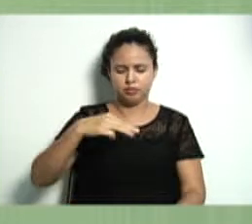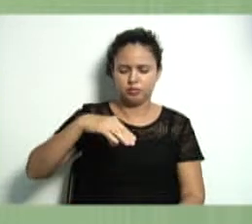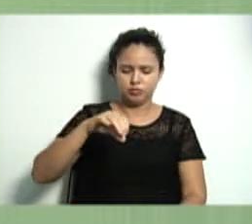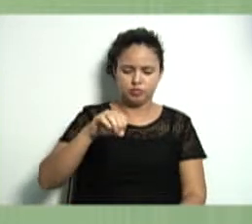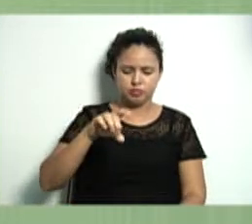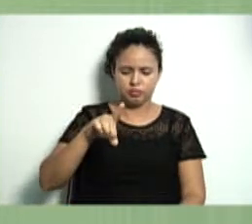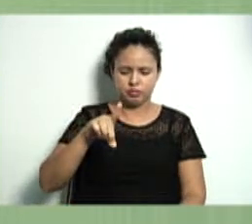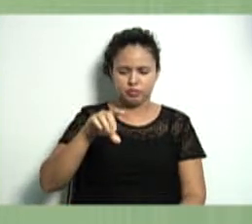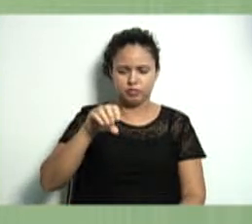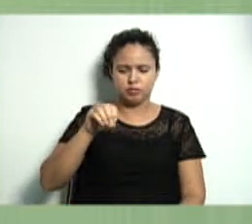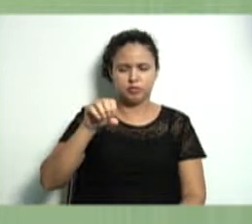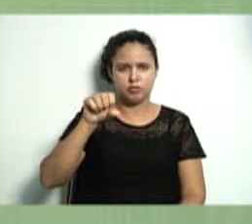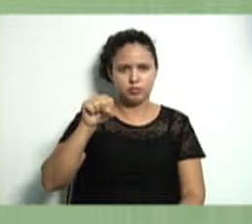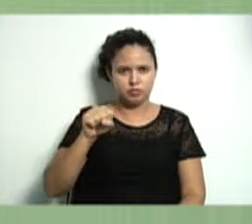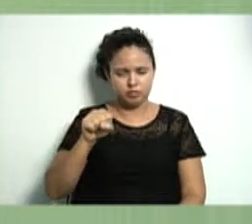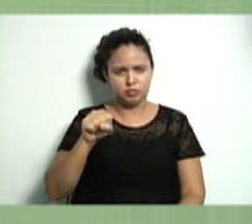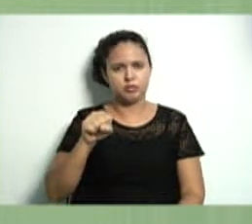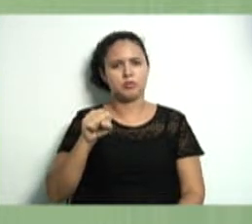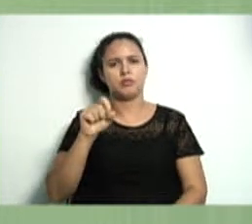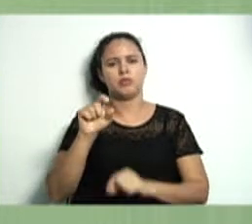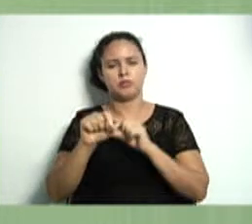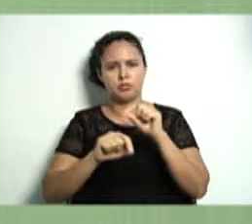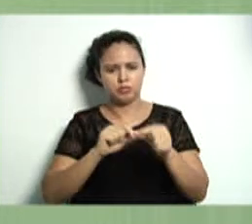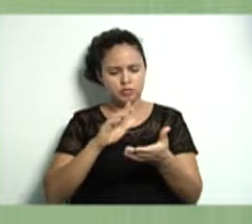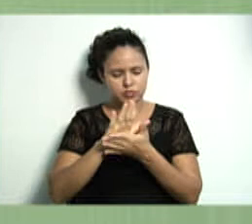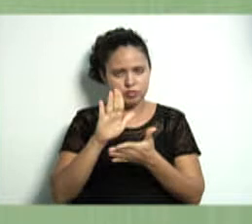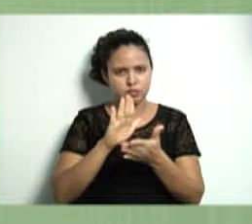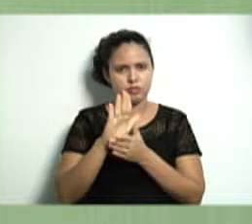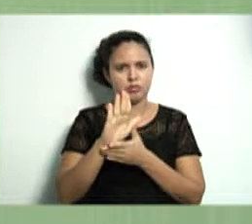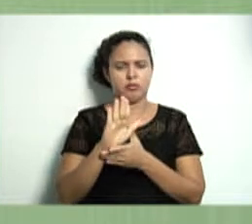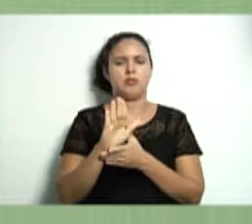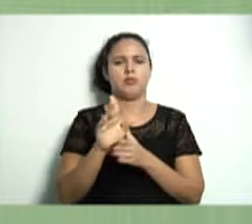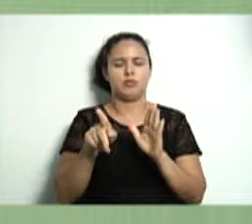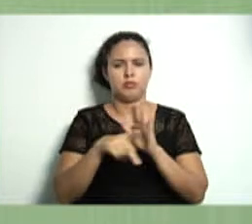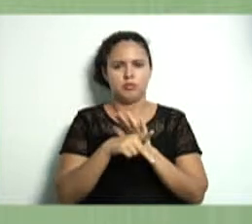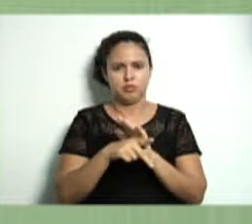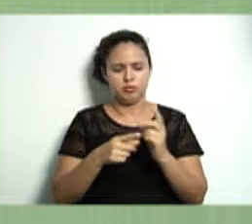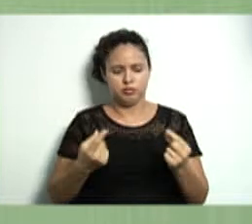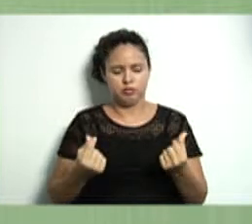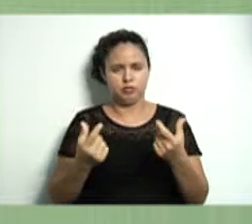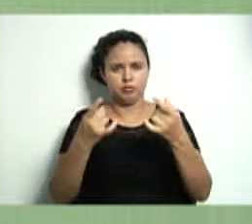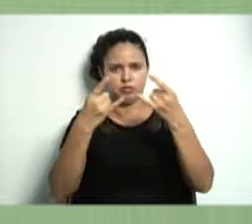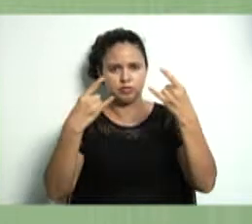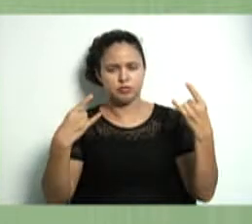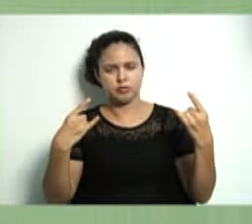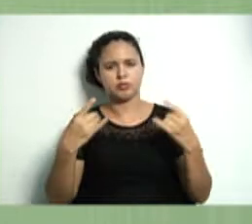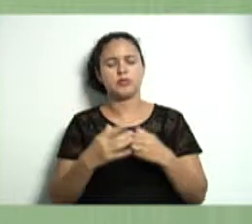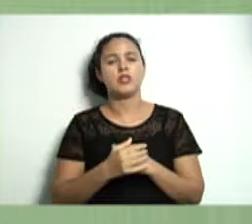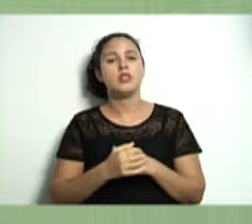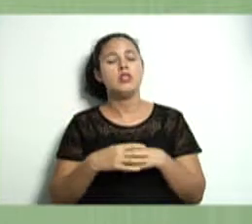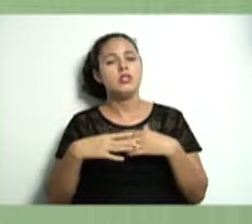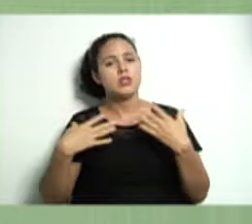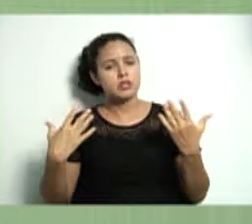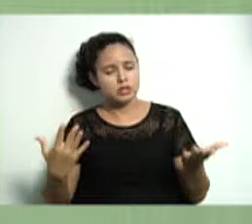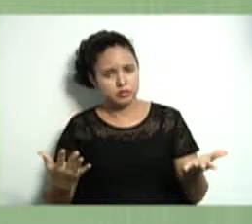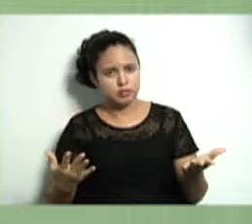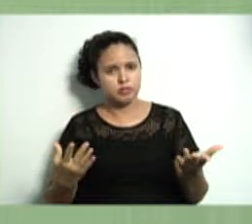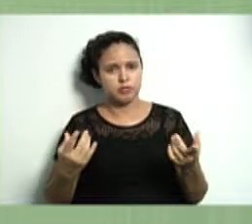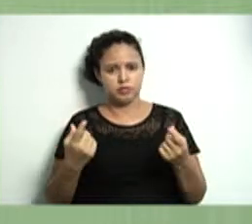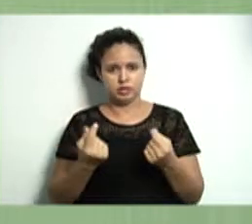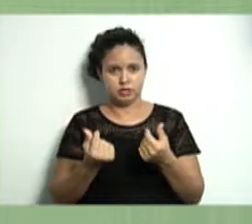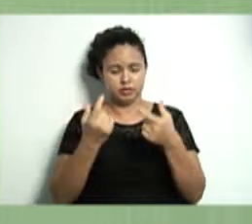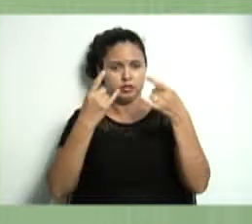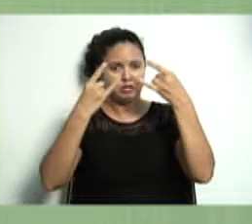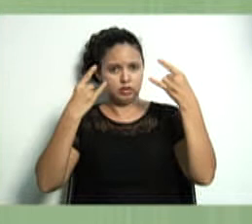é a resposta? Já tem gente dando as respostas aqui, professora. Então, vamos ler a questão, professor. No modo de produção